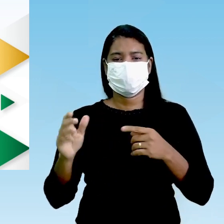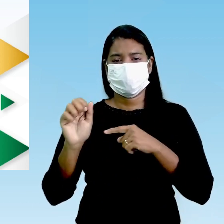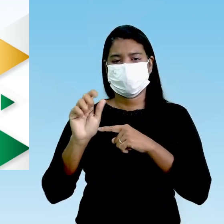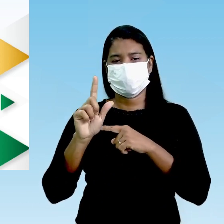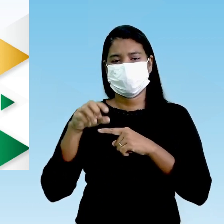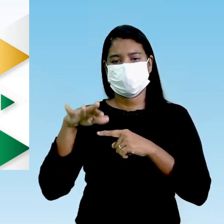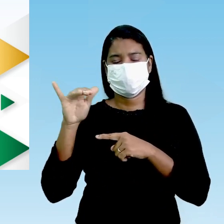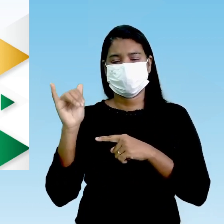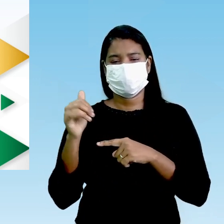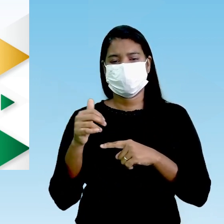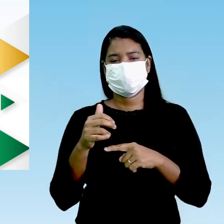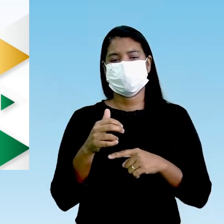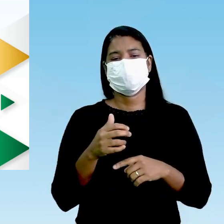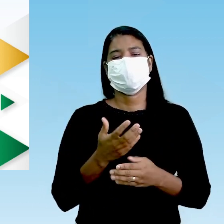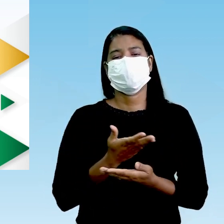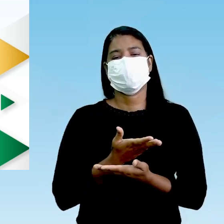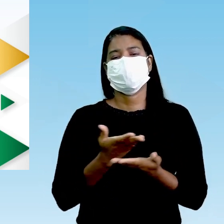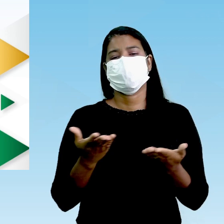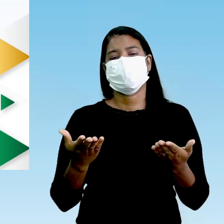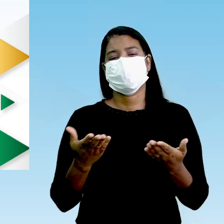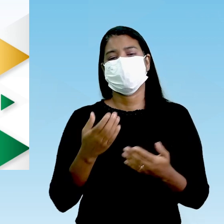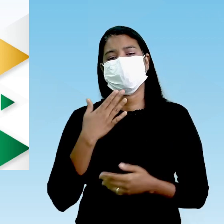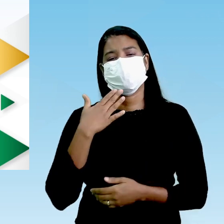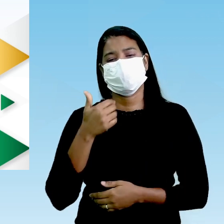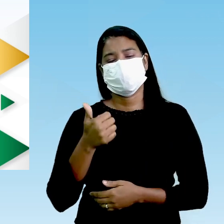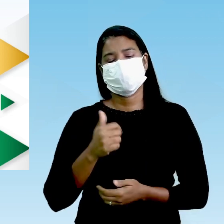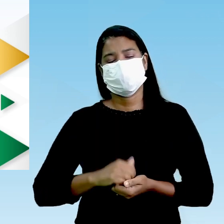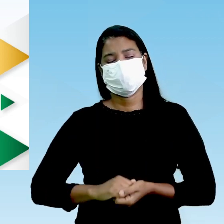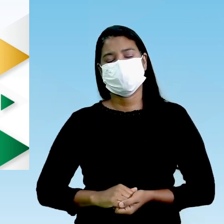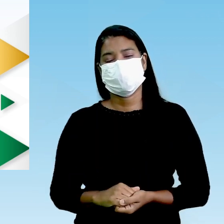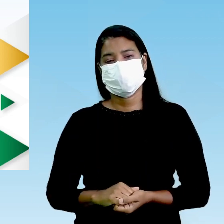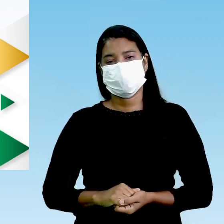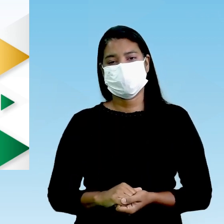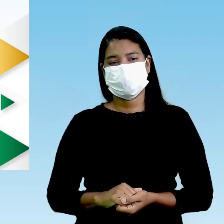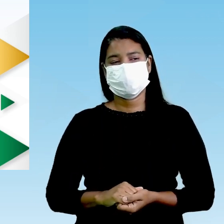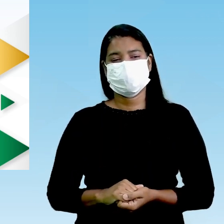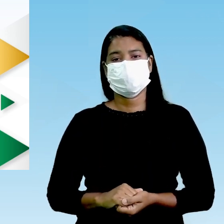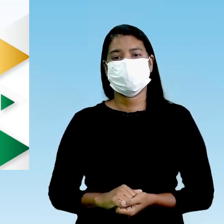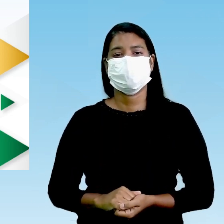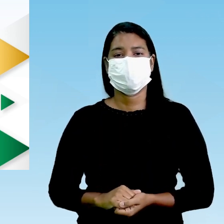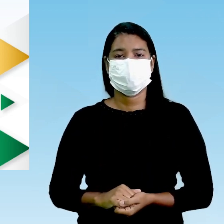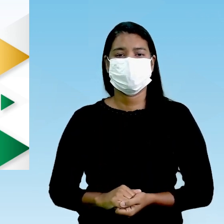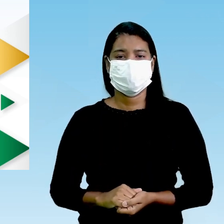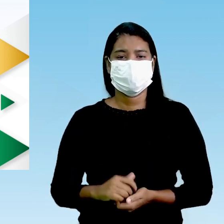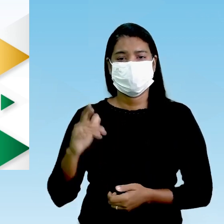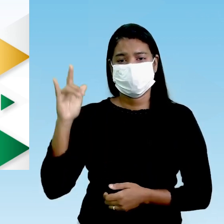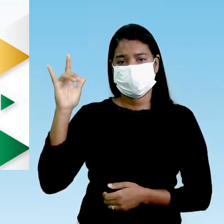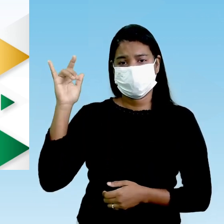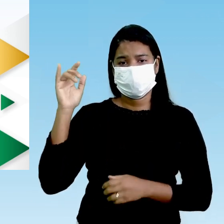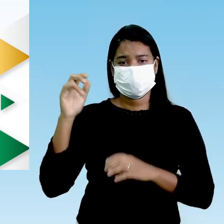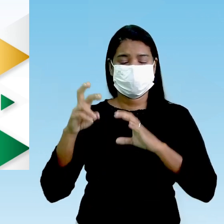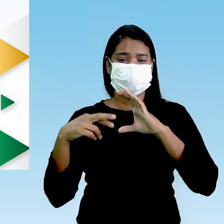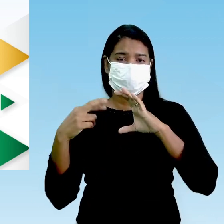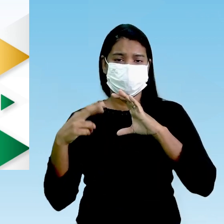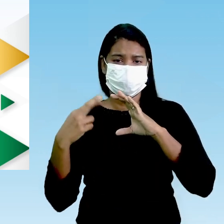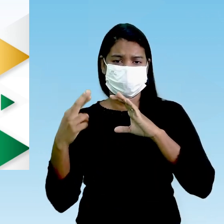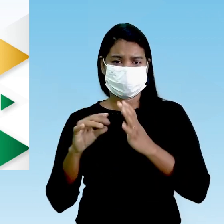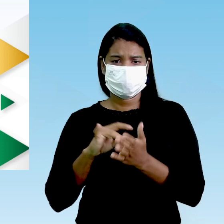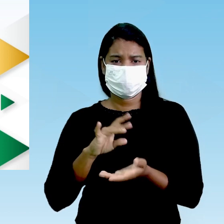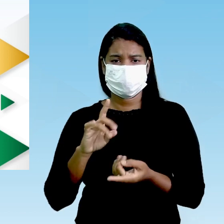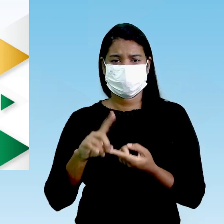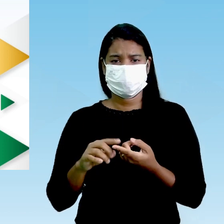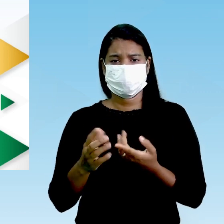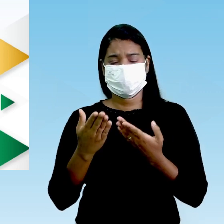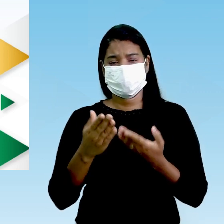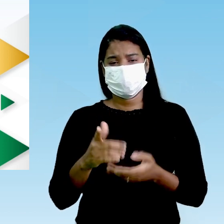Serpa nesse canal que traz muita coisa boa, tá bom? Nos segue aí, não esquece, tá? Instagram, Robertão da Transmissão, tudo junto. E se